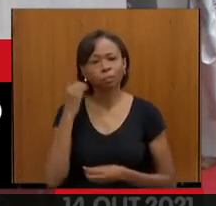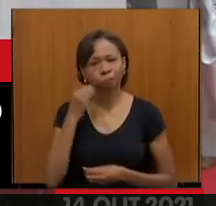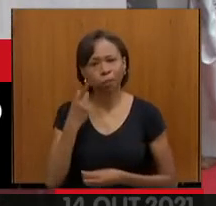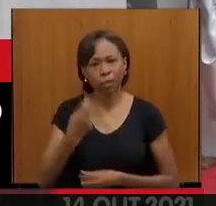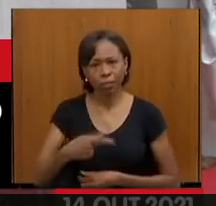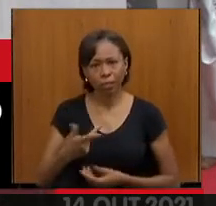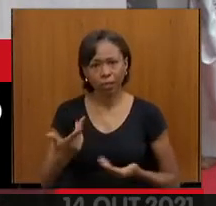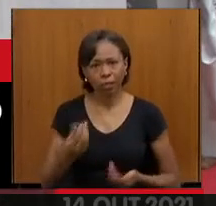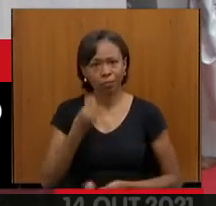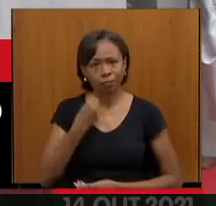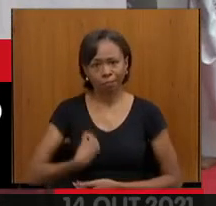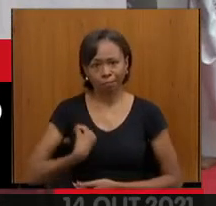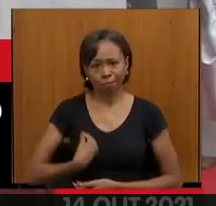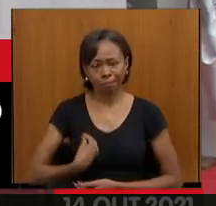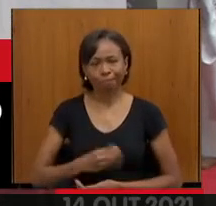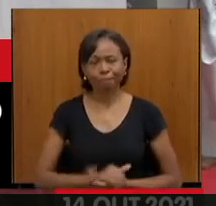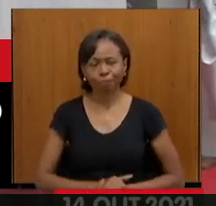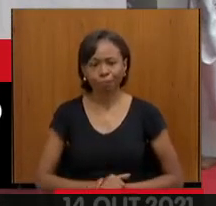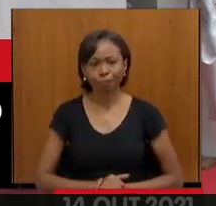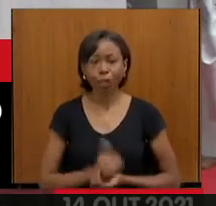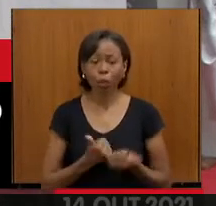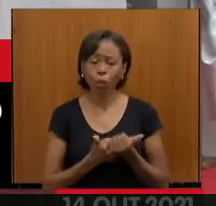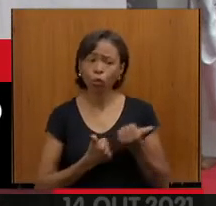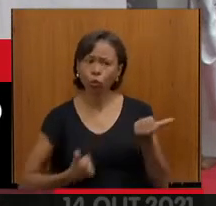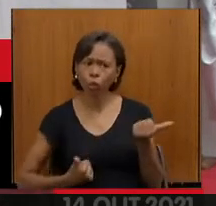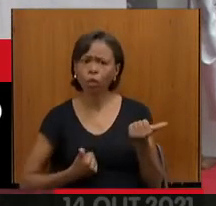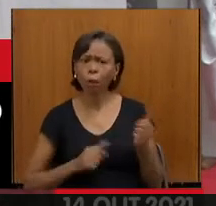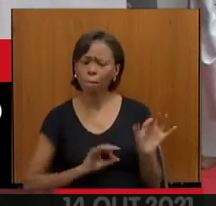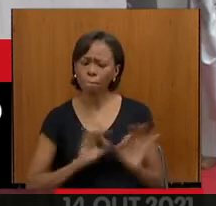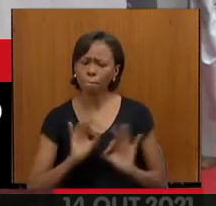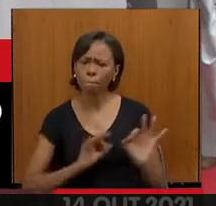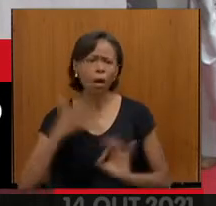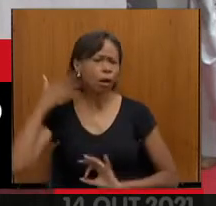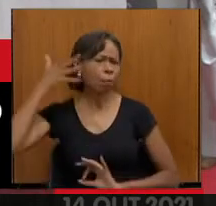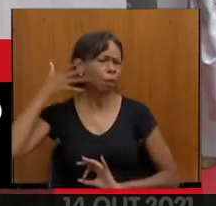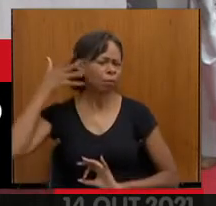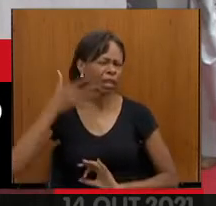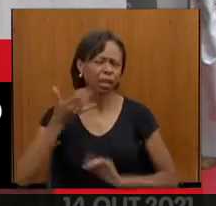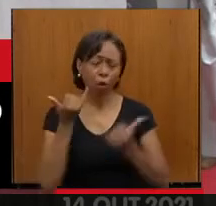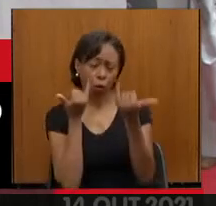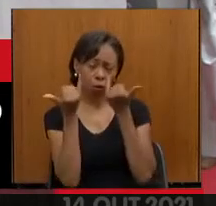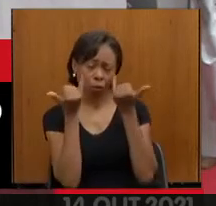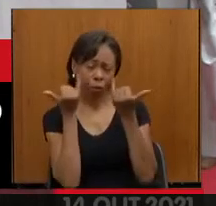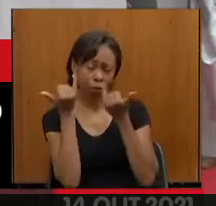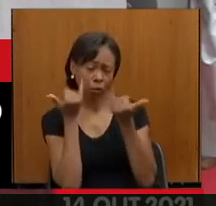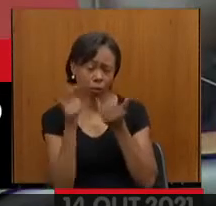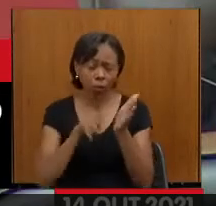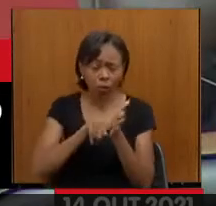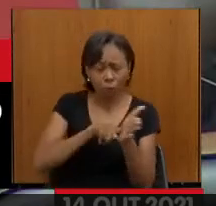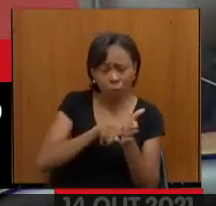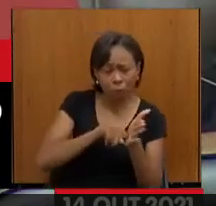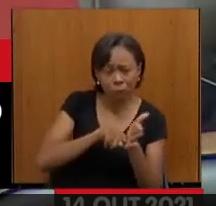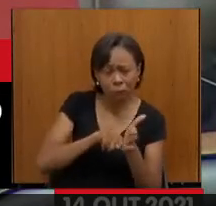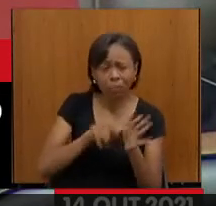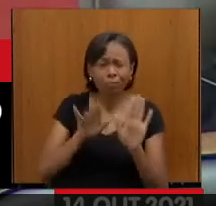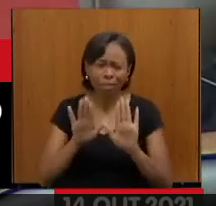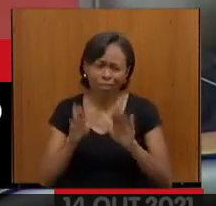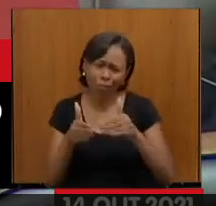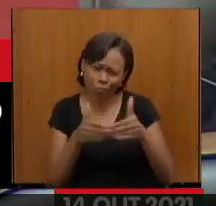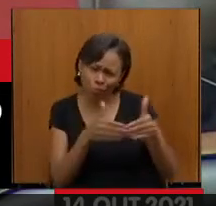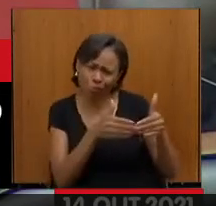aqui presentes. Minha assessoria havia preparado um discurso com muitos dados técnicos, científicos, mas eu quero pedir